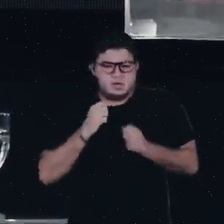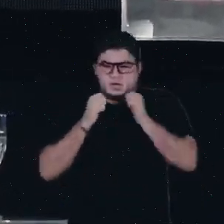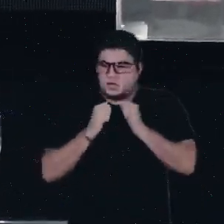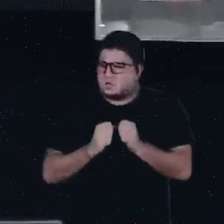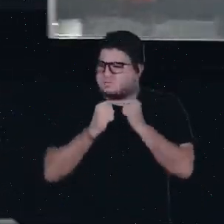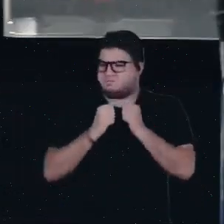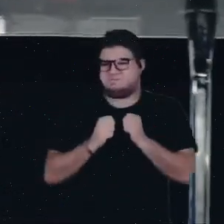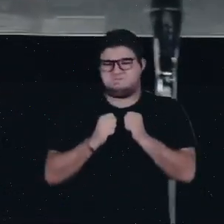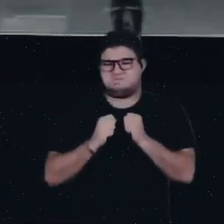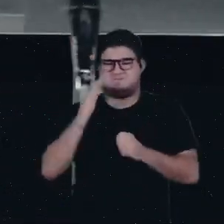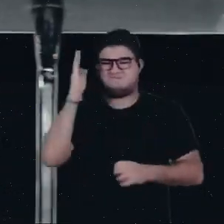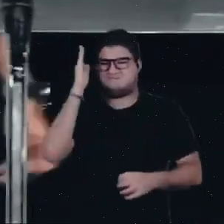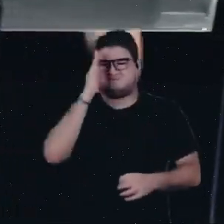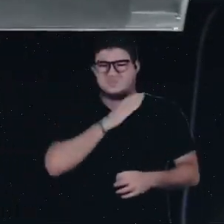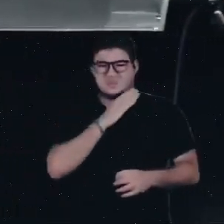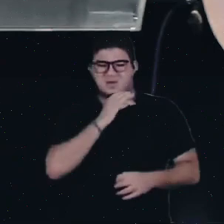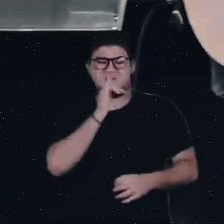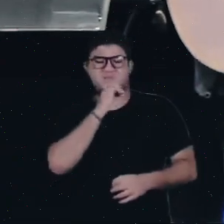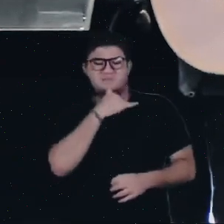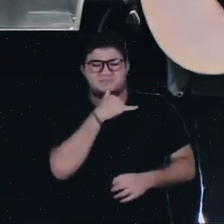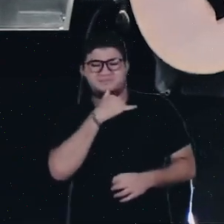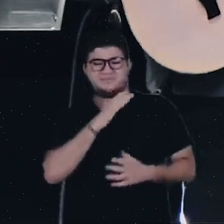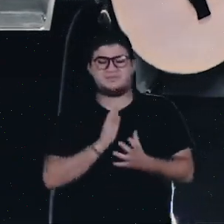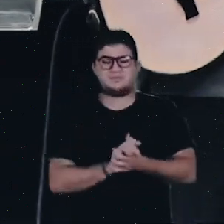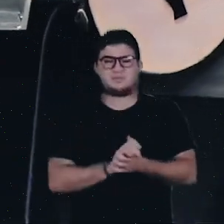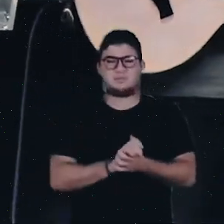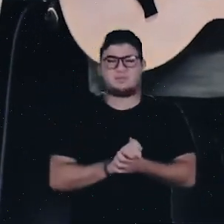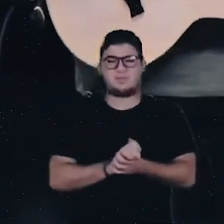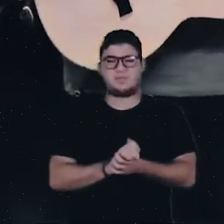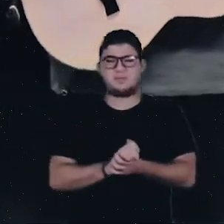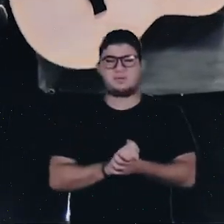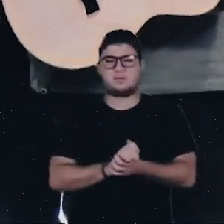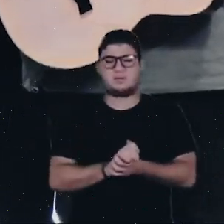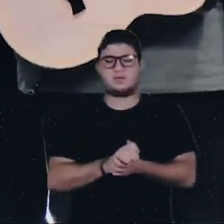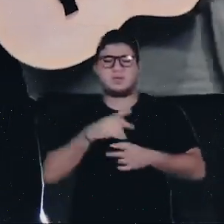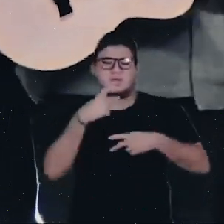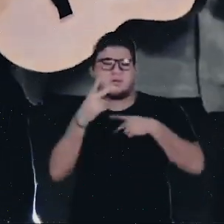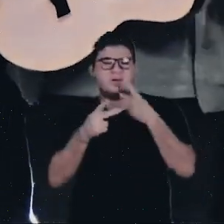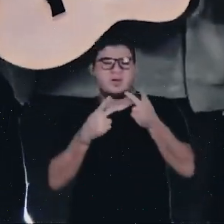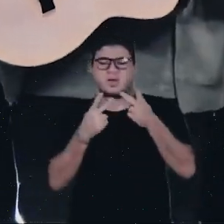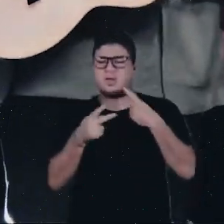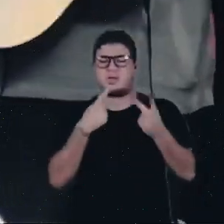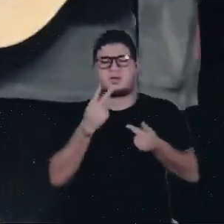aqui. Só para a pessoa que é a favor